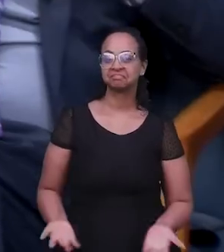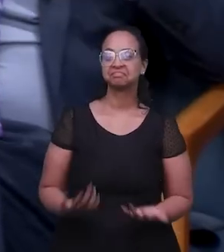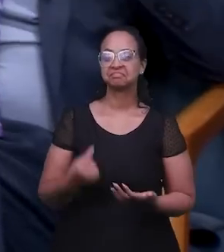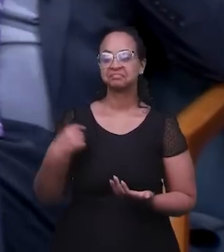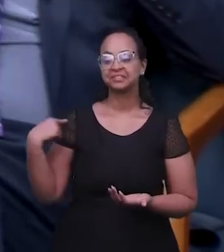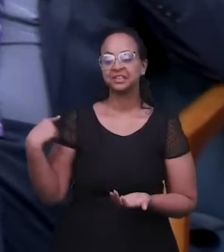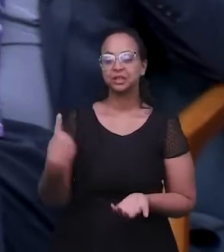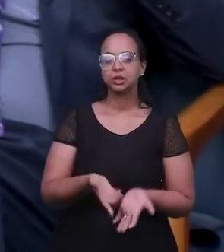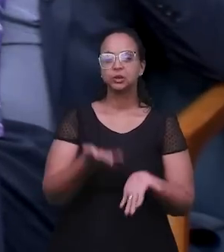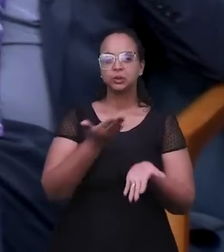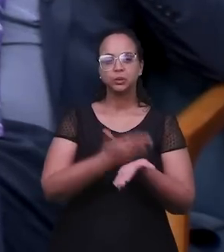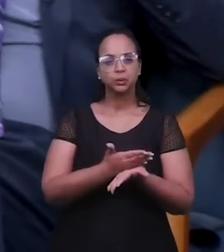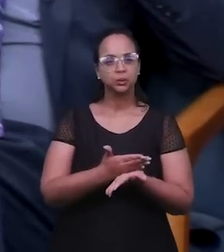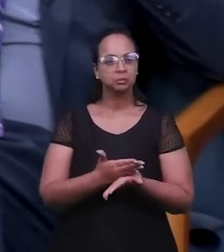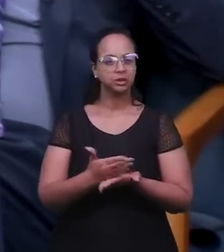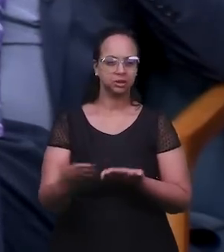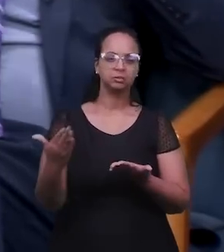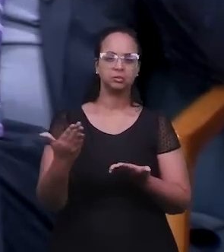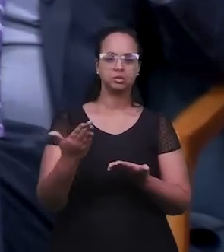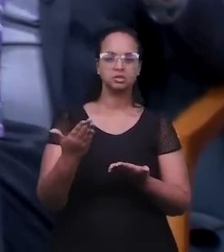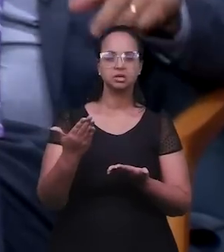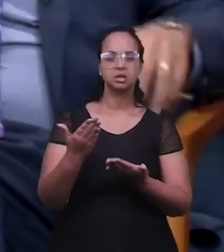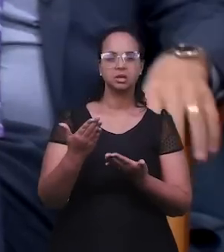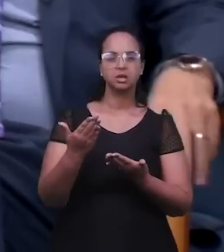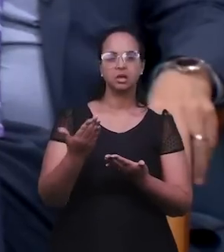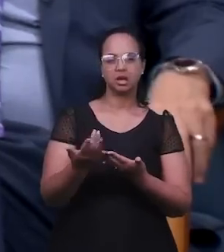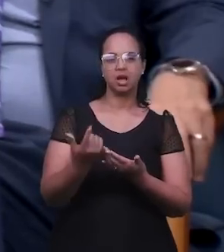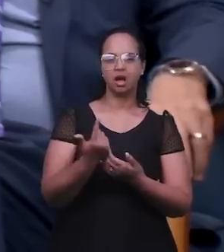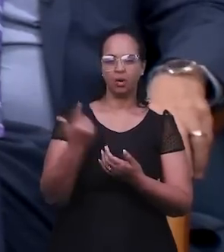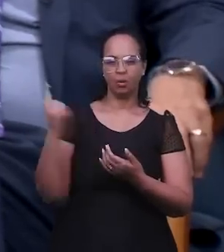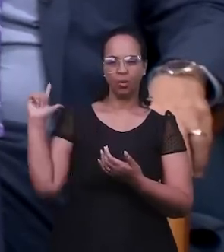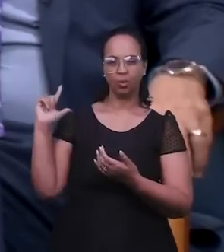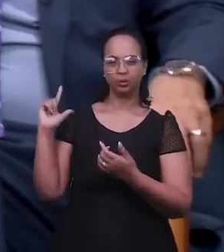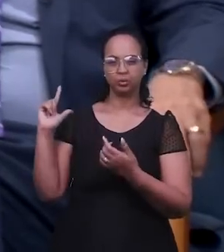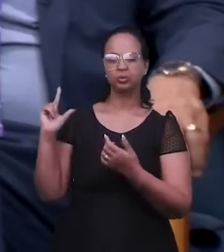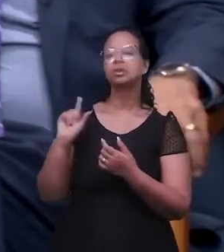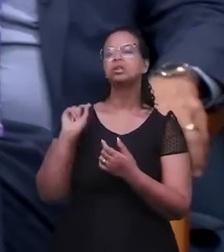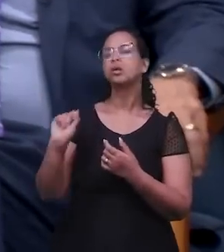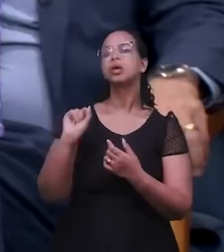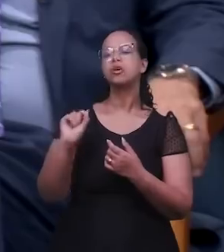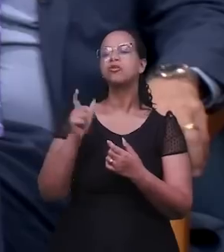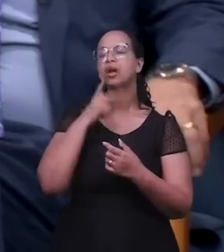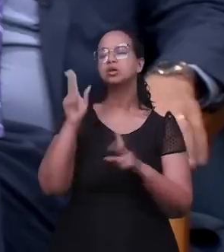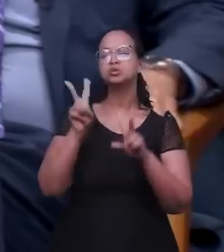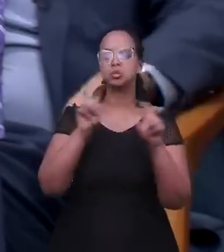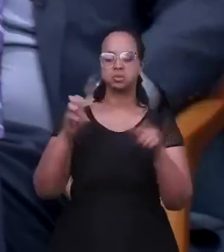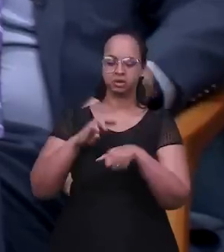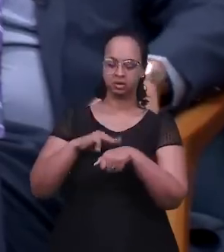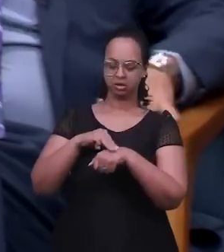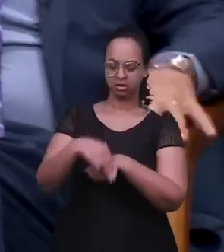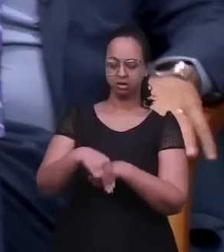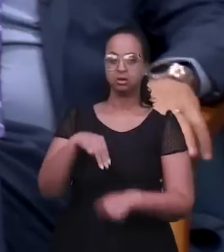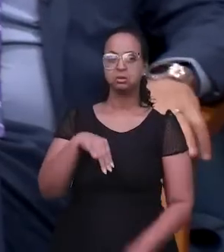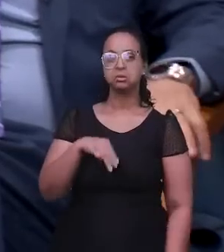Meus irmãos, nós começamos no programa passado falando sobre